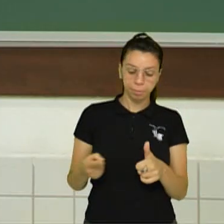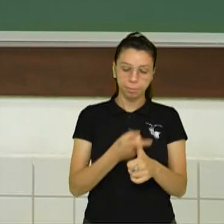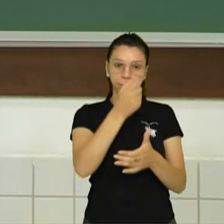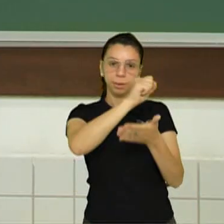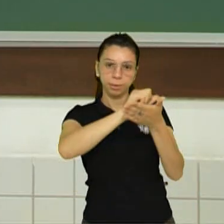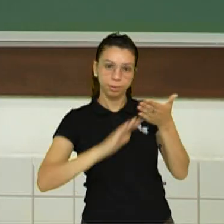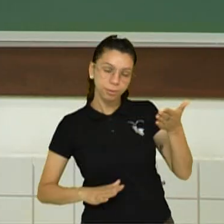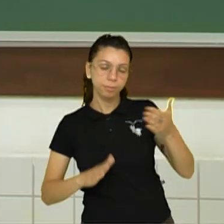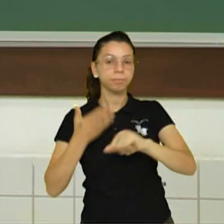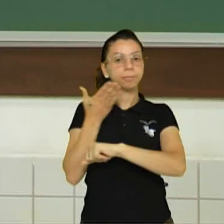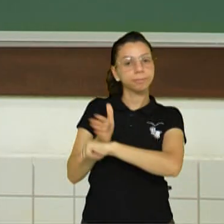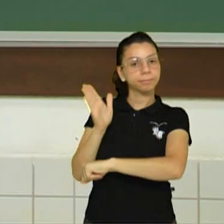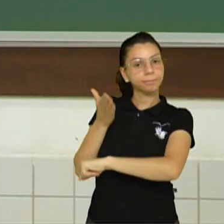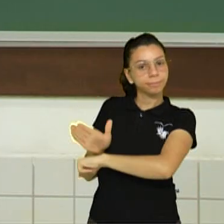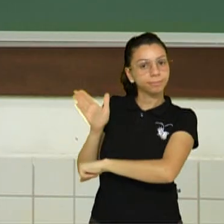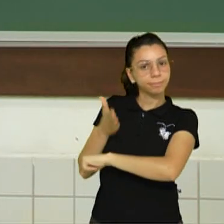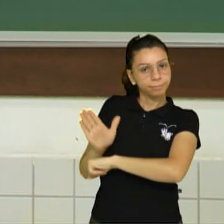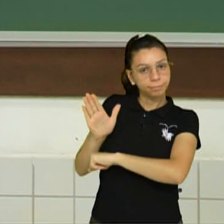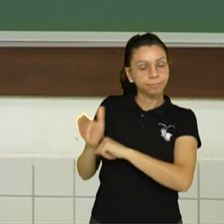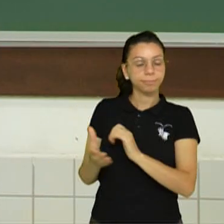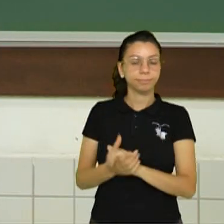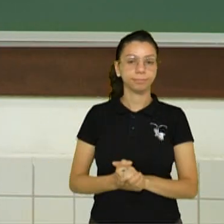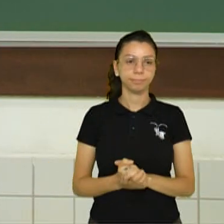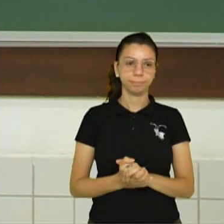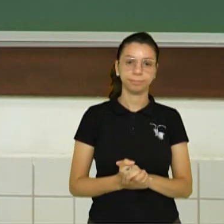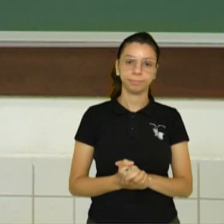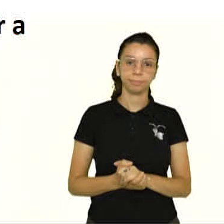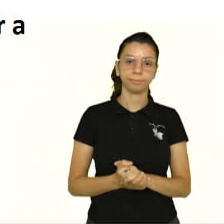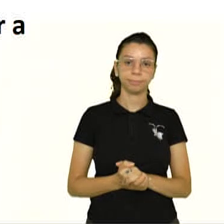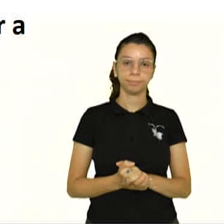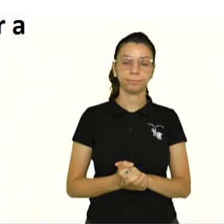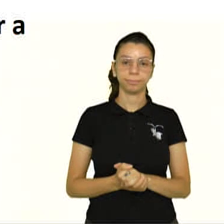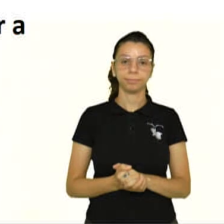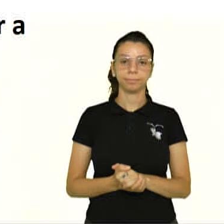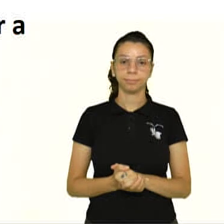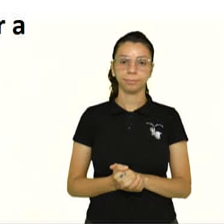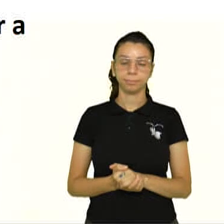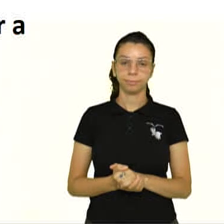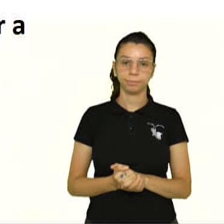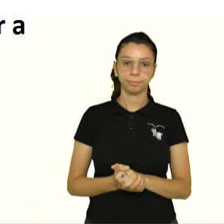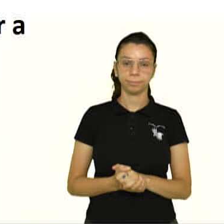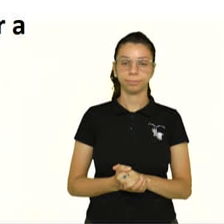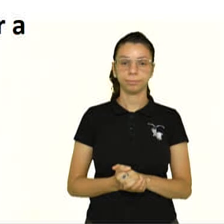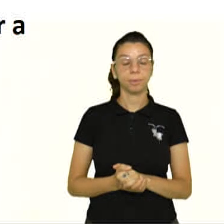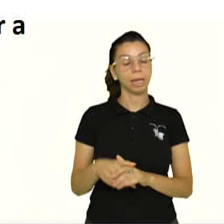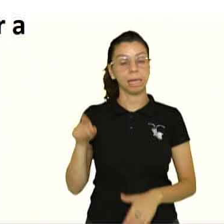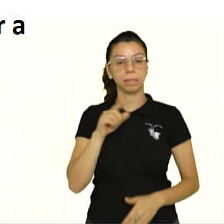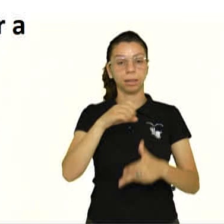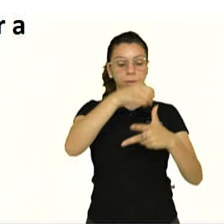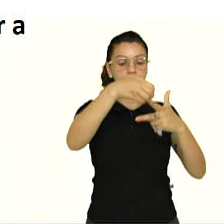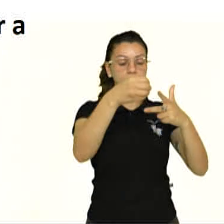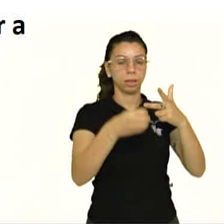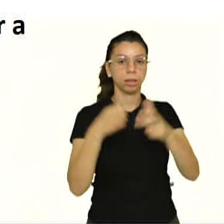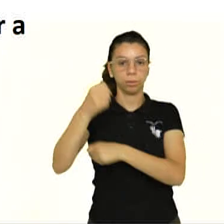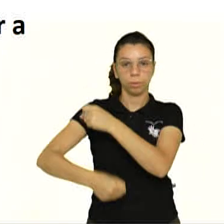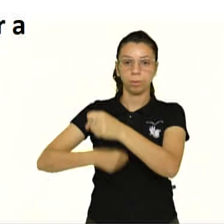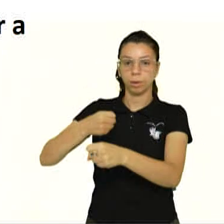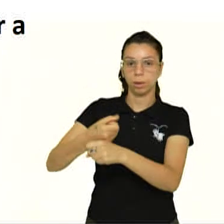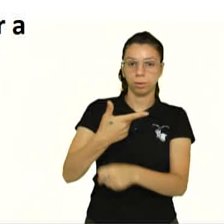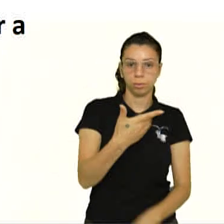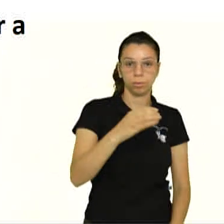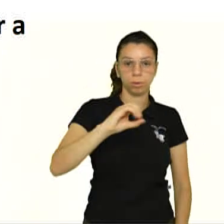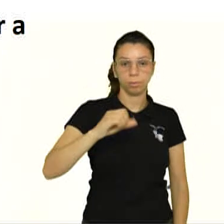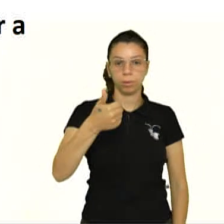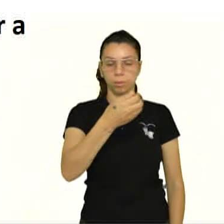para praticarmos. Olha lá então. Vamos ler. É do Enem 2014. A filosofia